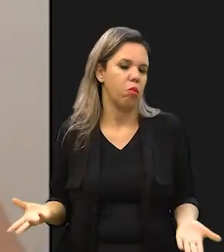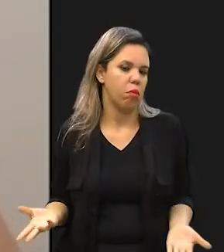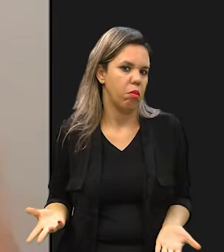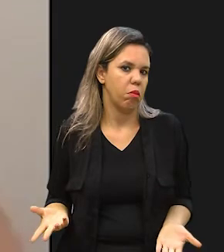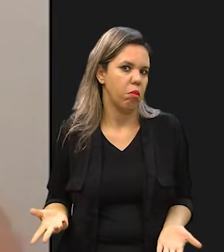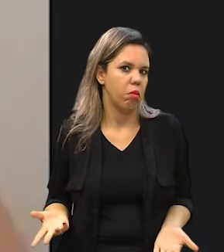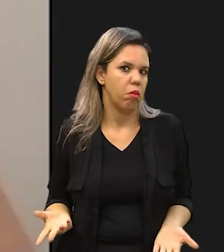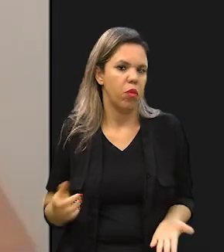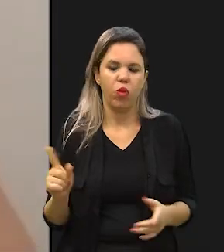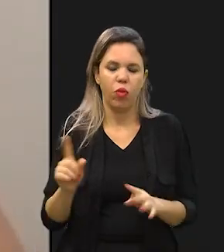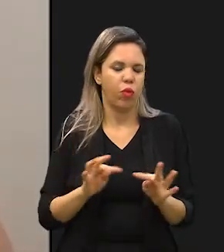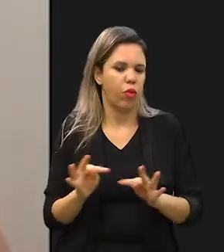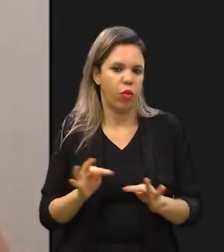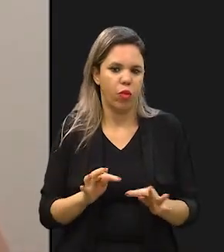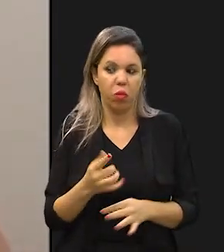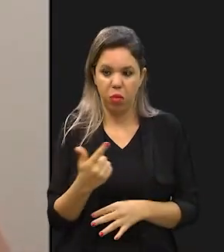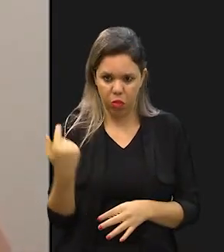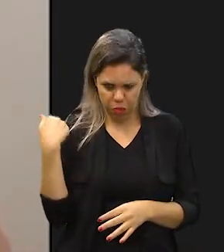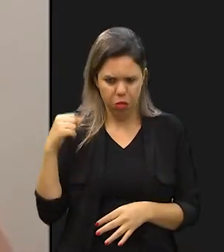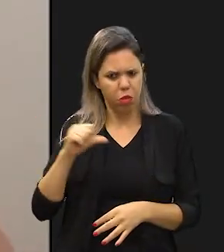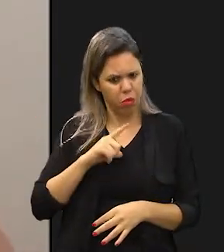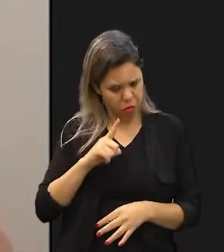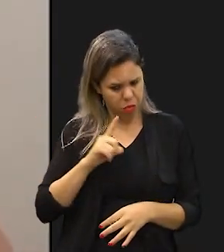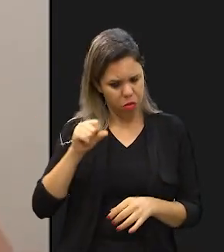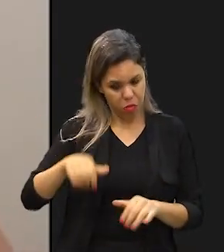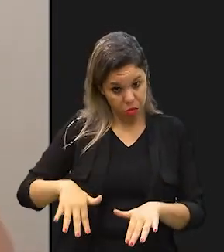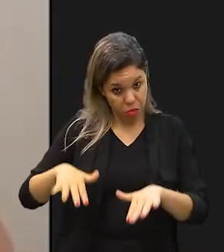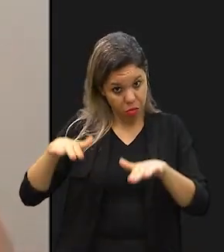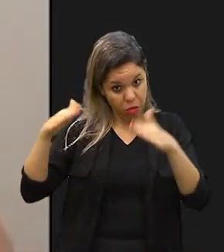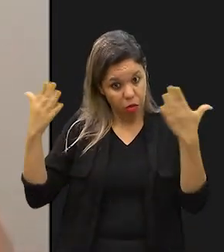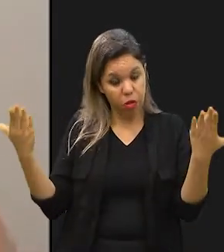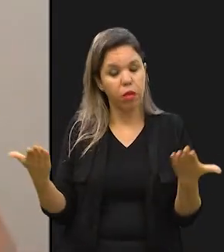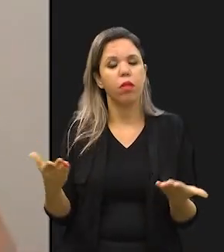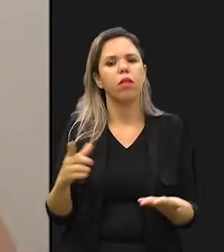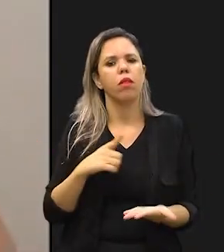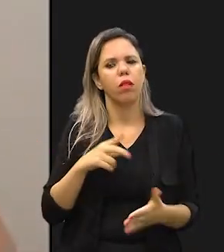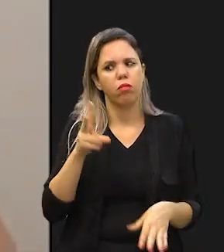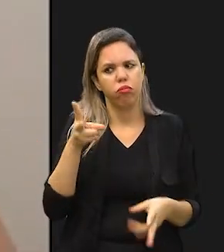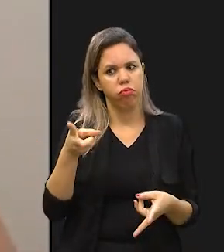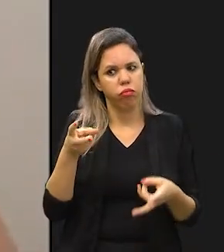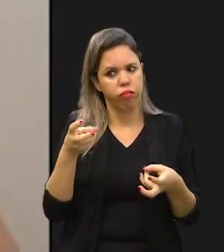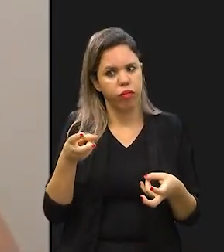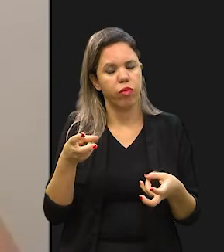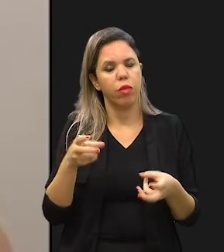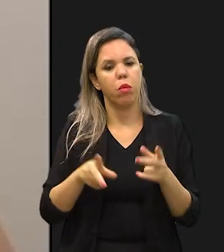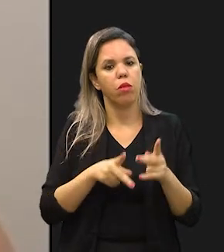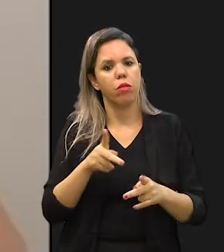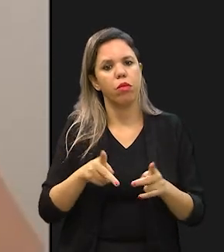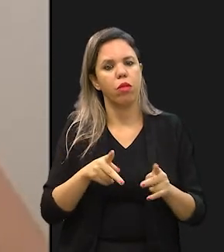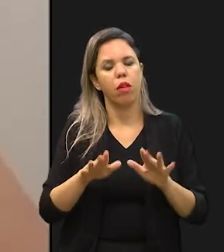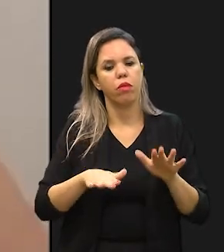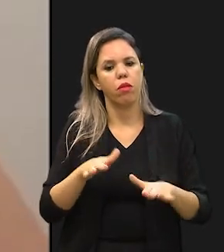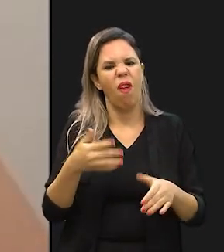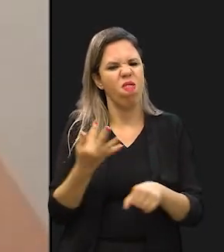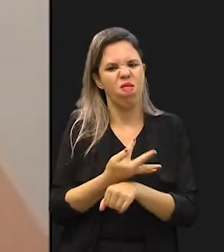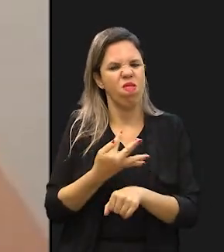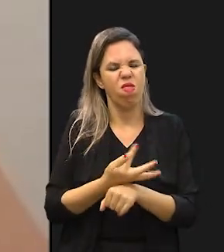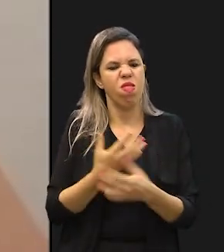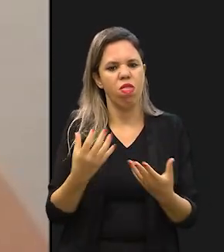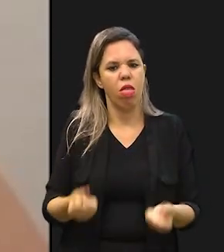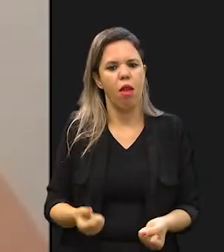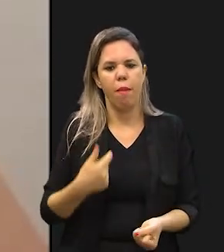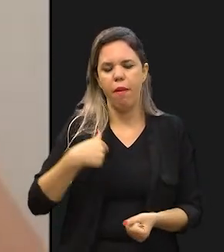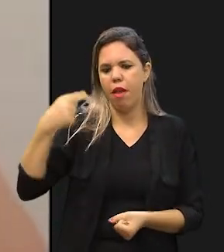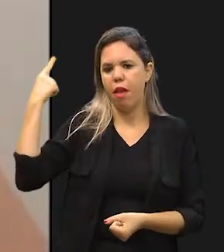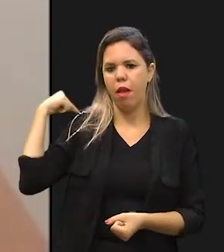assim, não é porque você não fez tratamento que você não tinha, né? E muitas vezes o que a gente vê é as pessoas, às vezes, resistentes e falam: não,